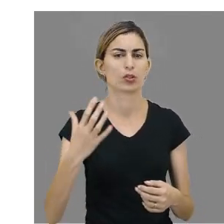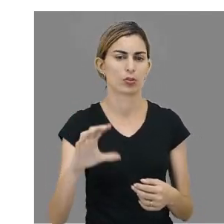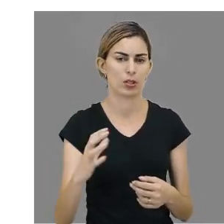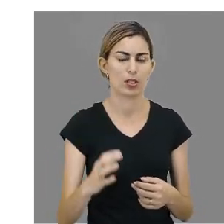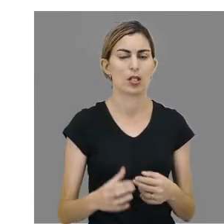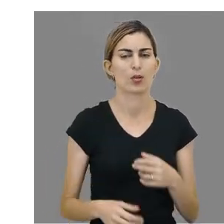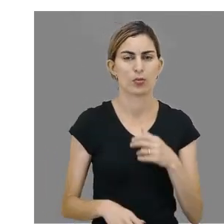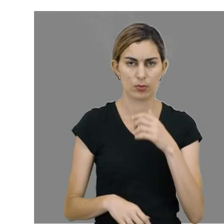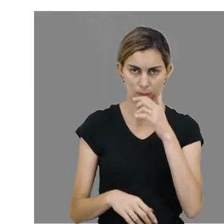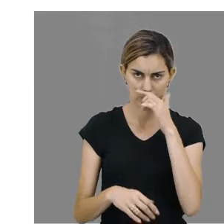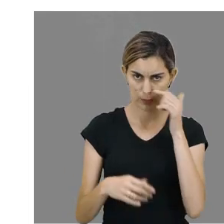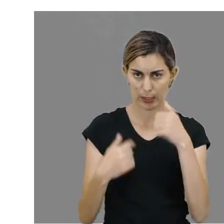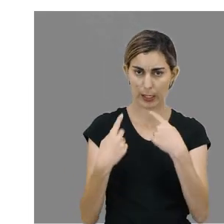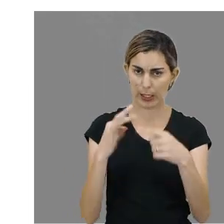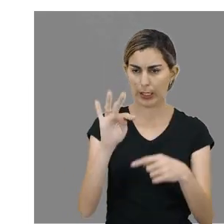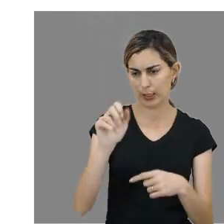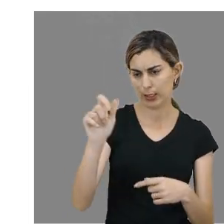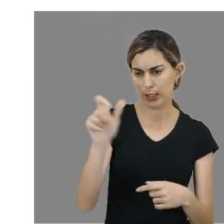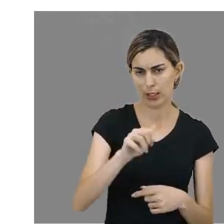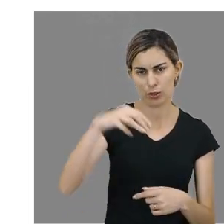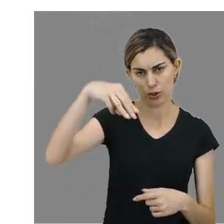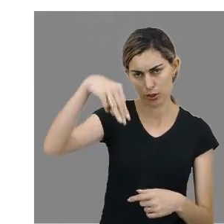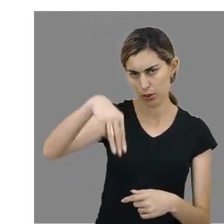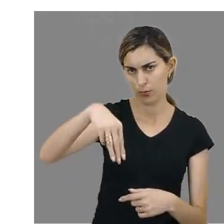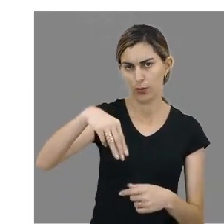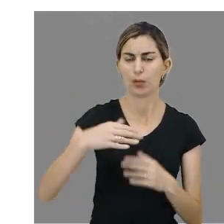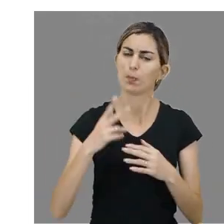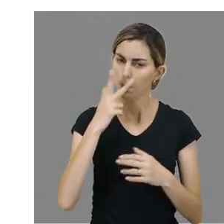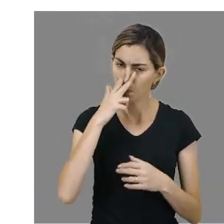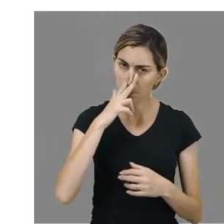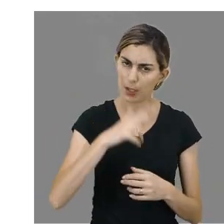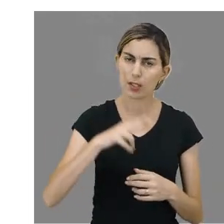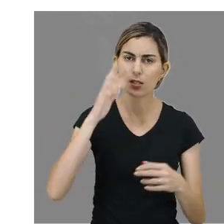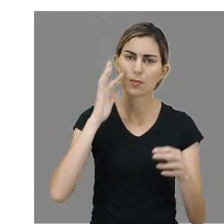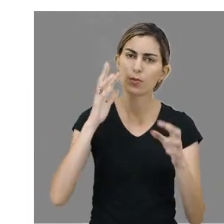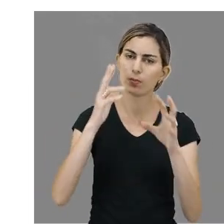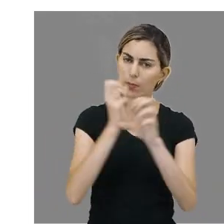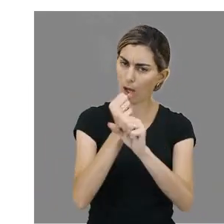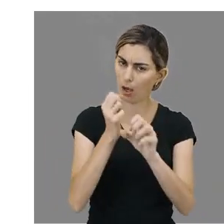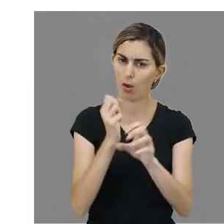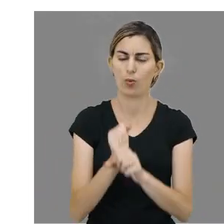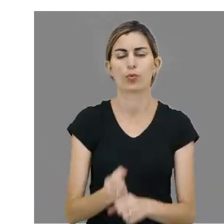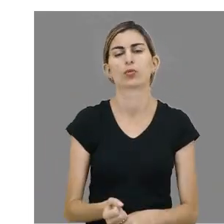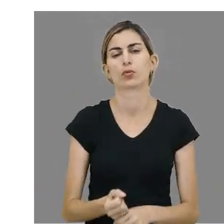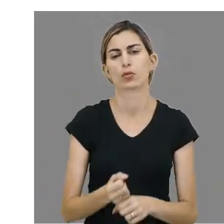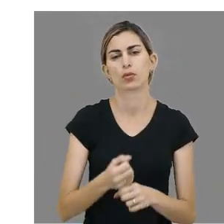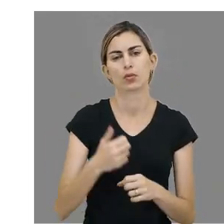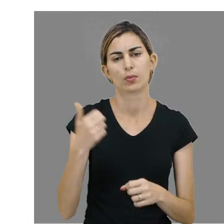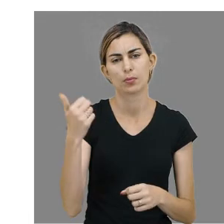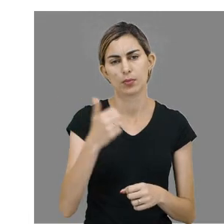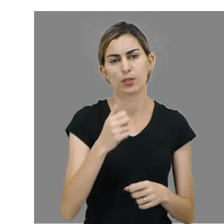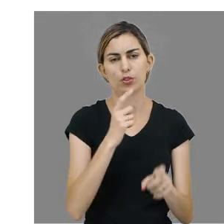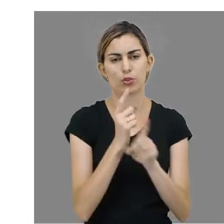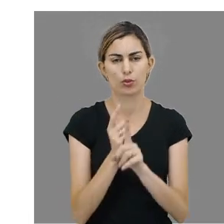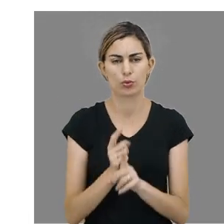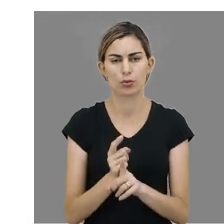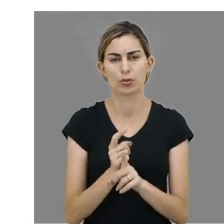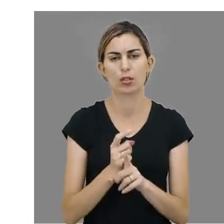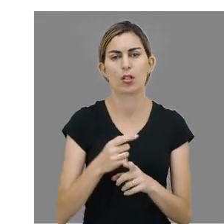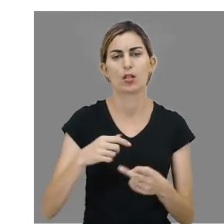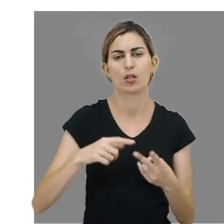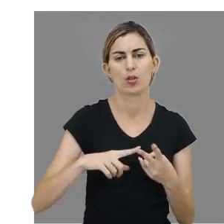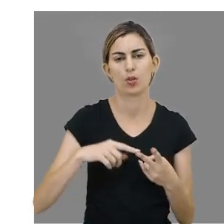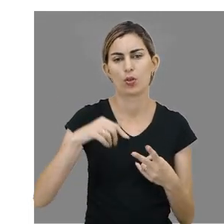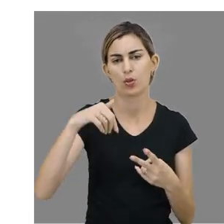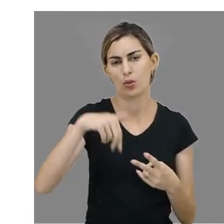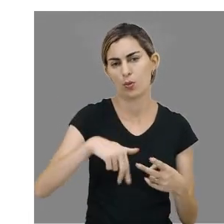25,18 graus. Para a taxa de metabolismo, segue o mesmo raciocínio. O primeiro metabolismo encontrado para a situação